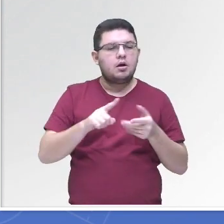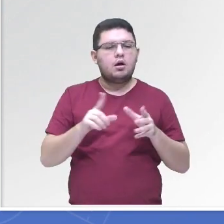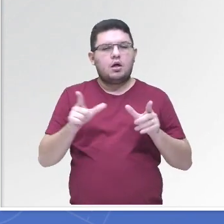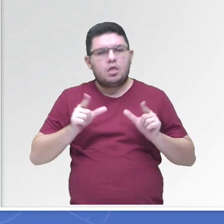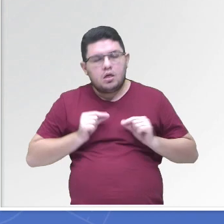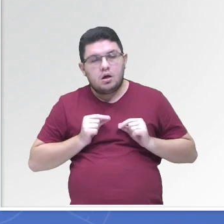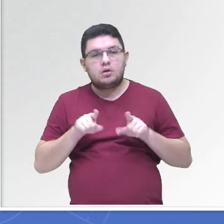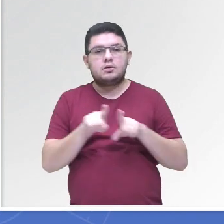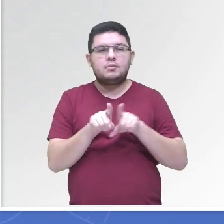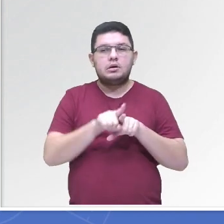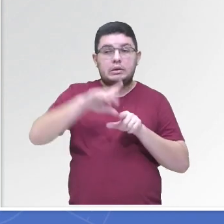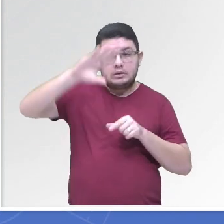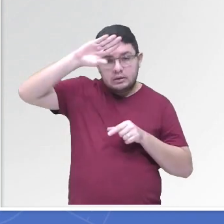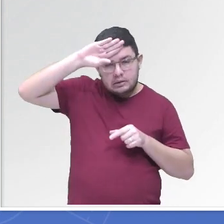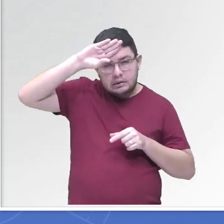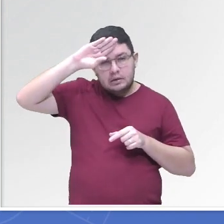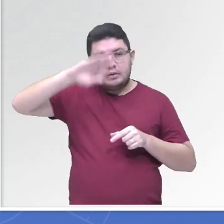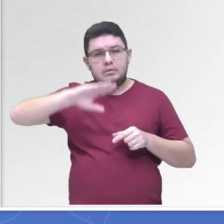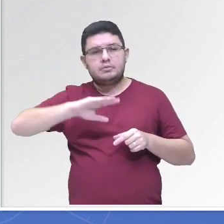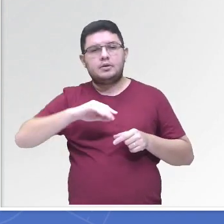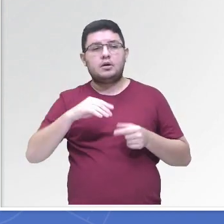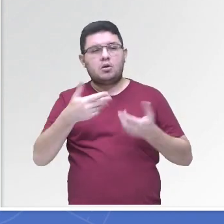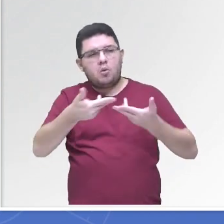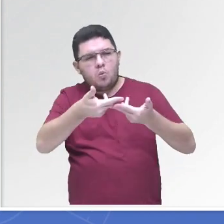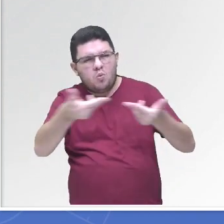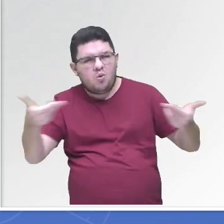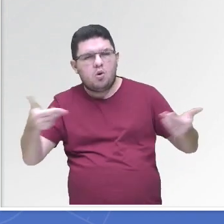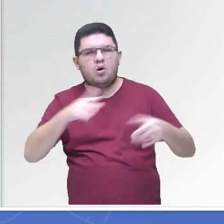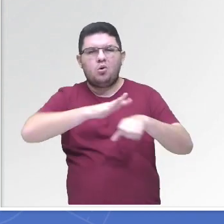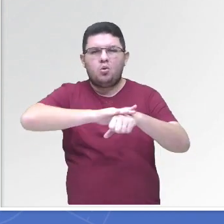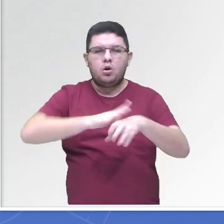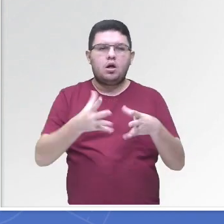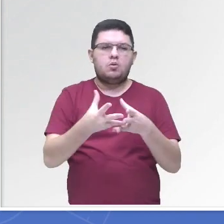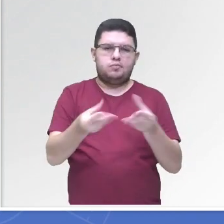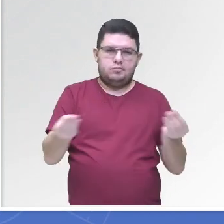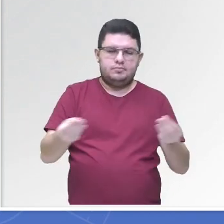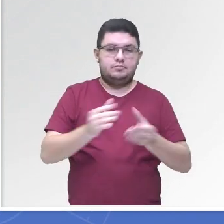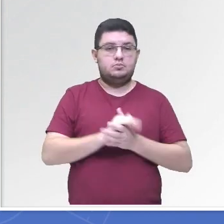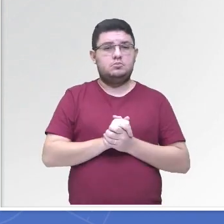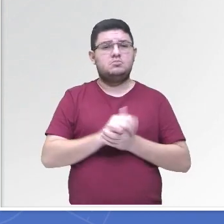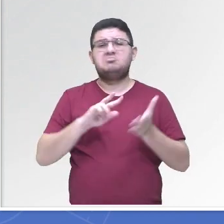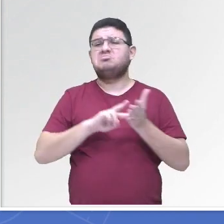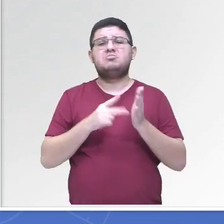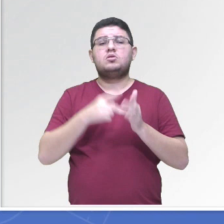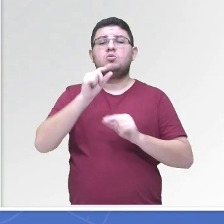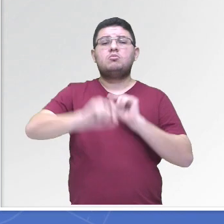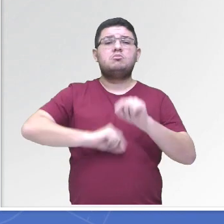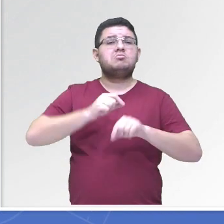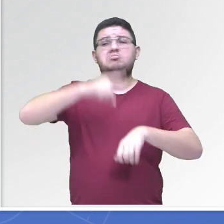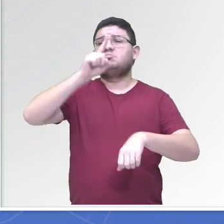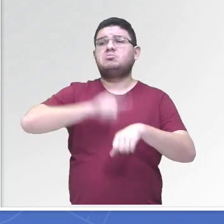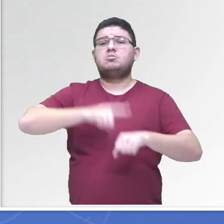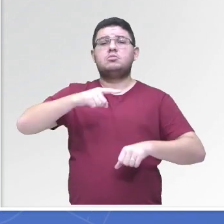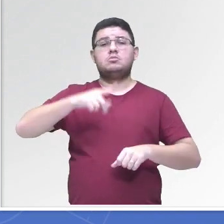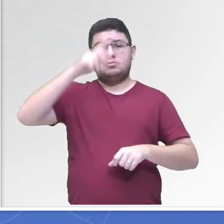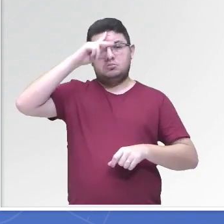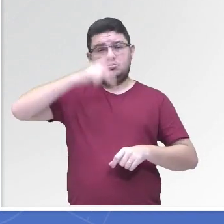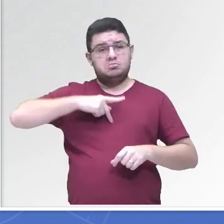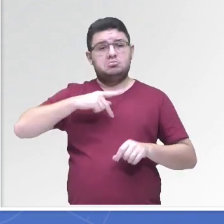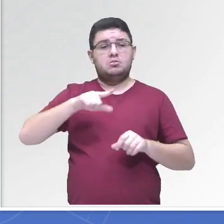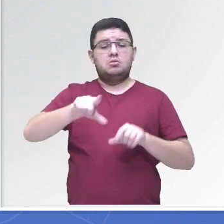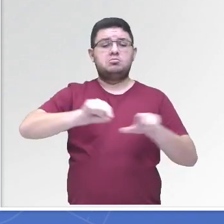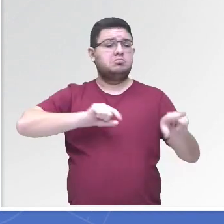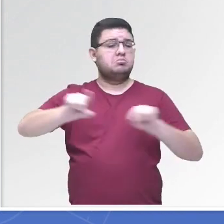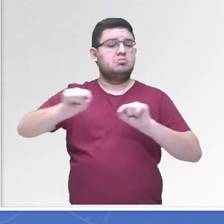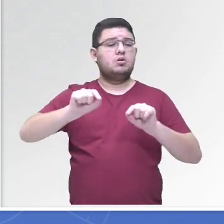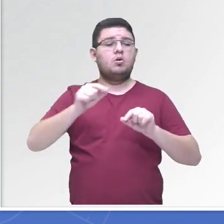dos sintomas. Então, gente, automedicação nada mais é do que eu decidir tomar um remédio por conta própria, achando